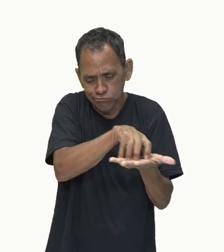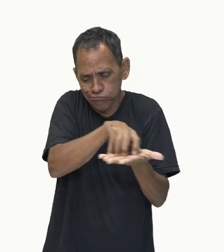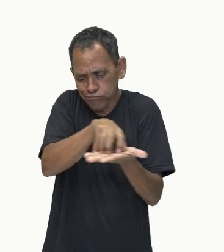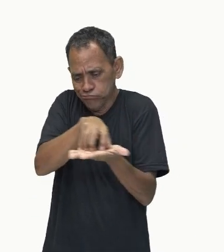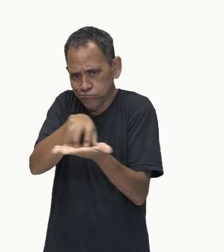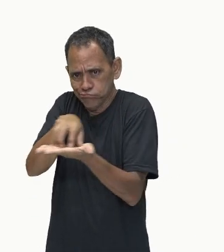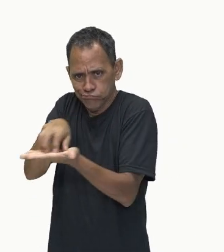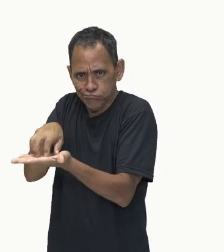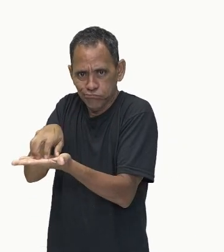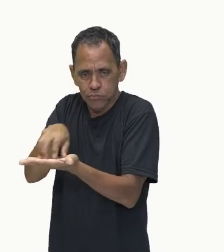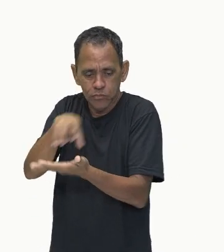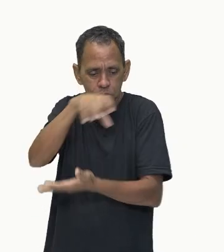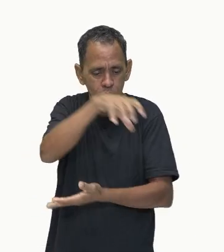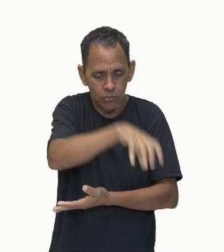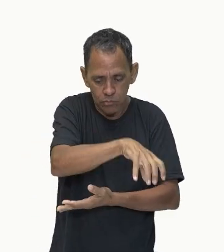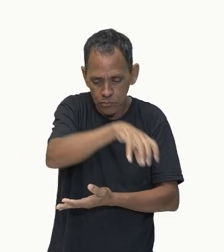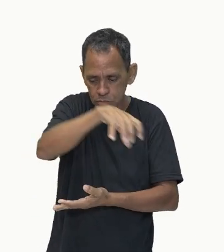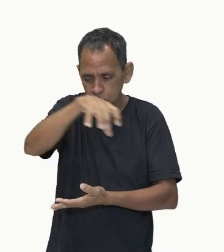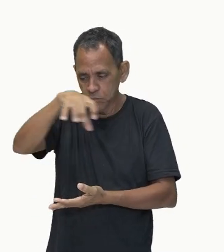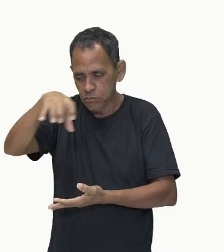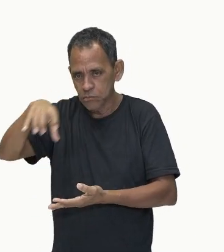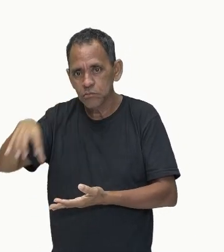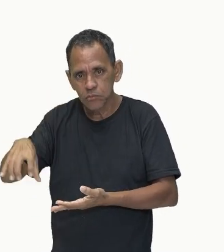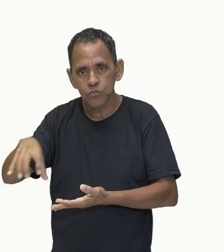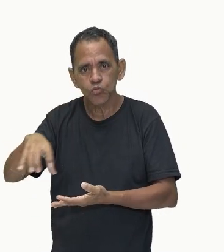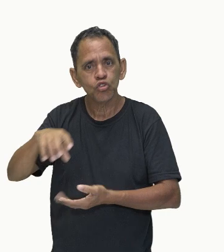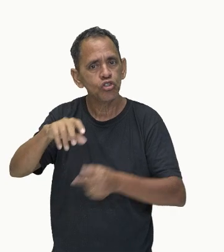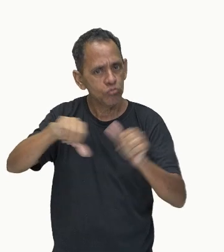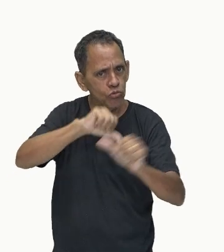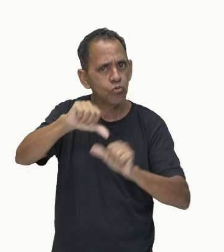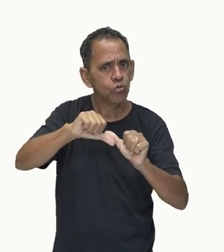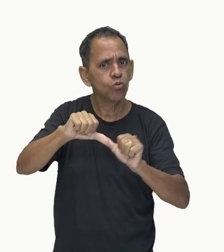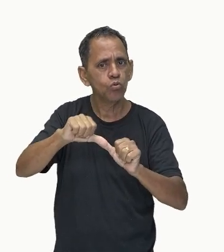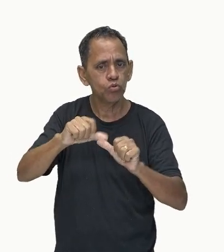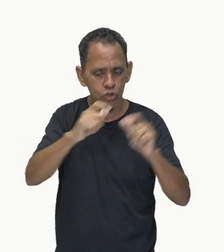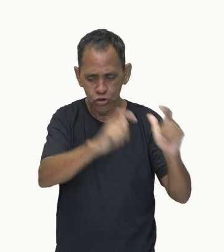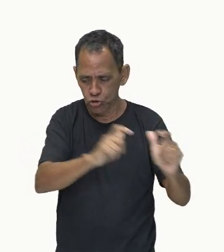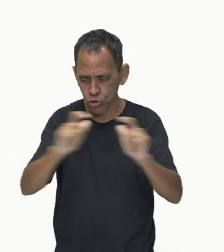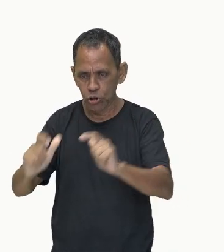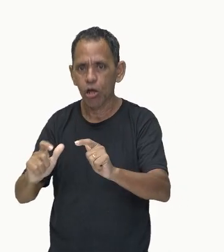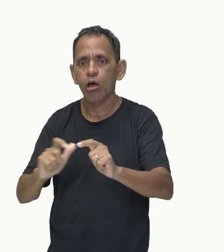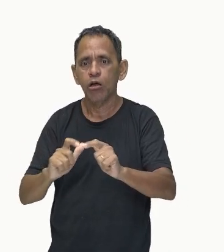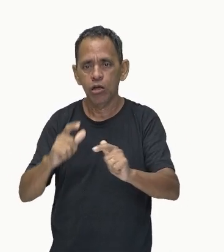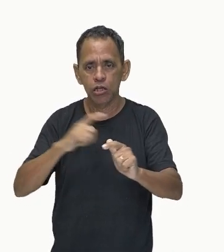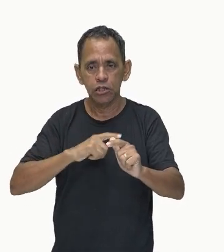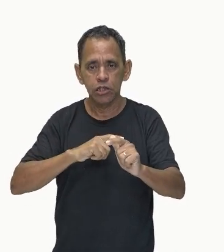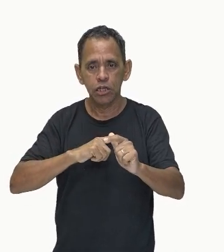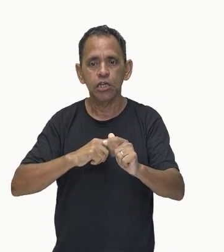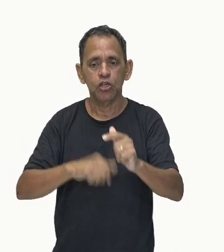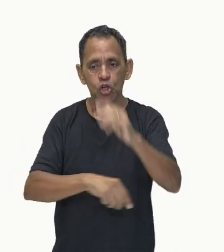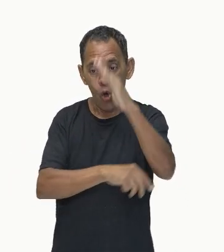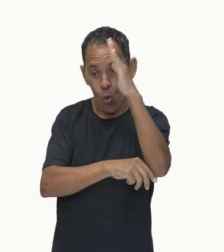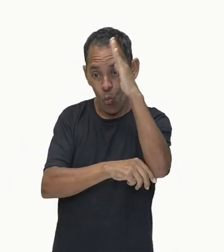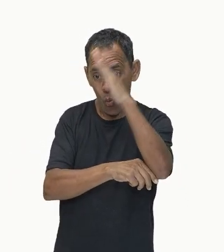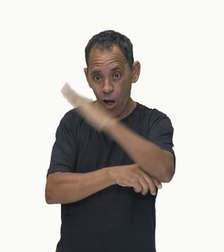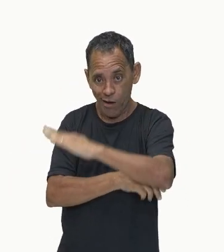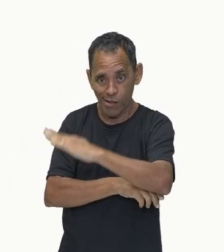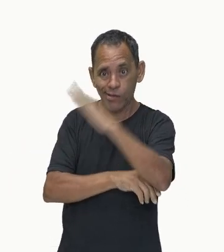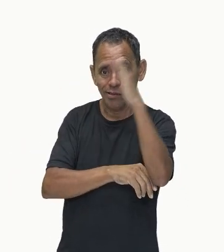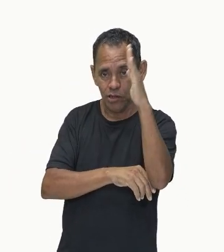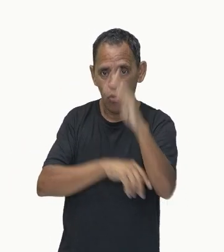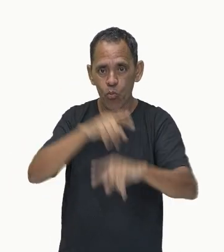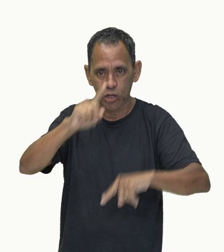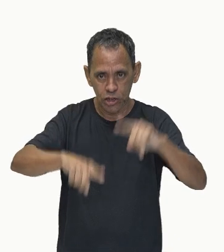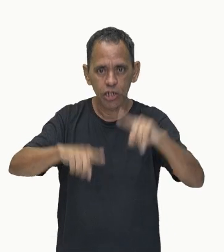Nessa situação, pessoal, quando eu tenho uma força inclinada, né, eu considero que o corpo de massa m realiza